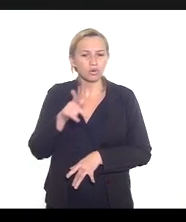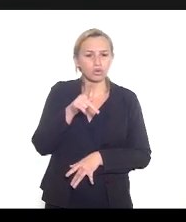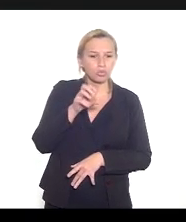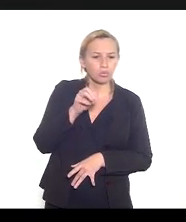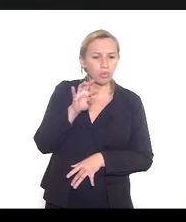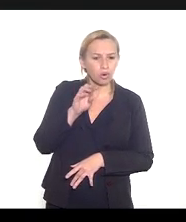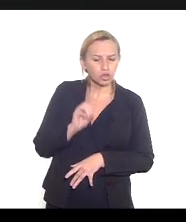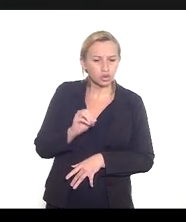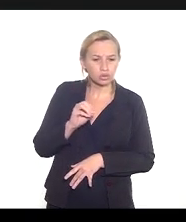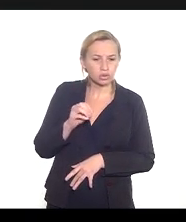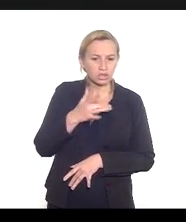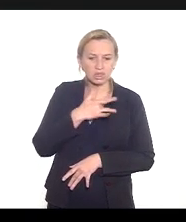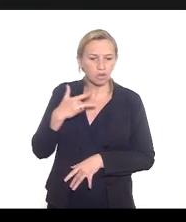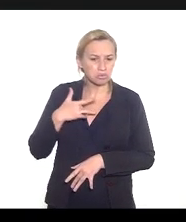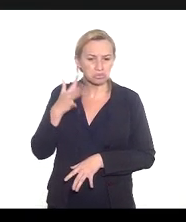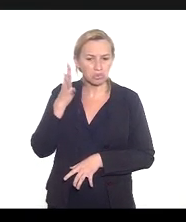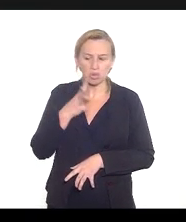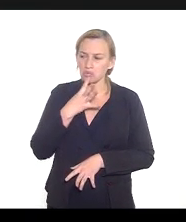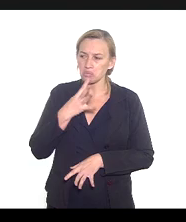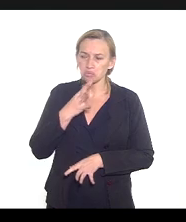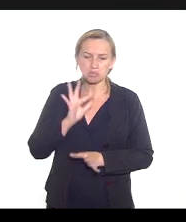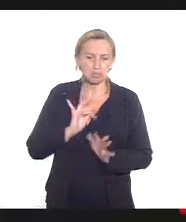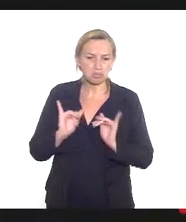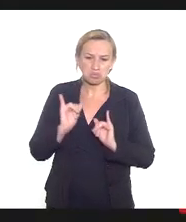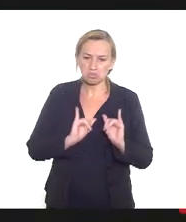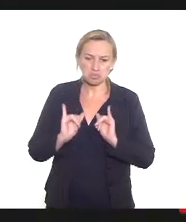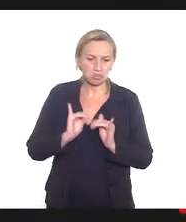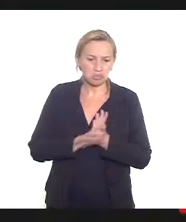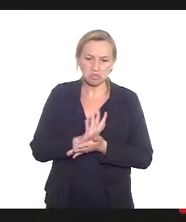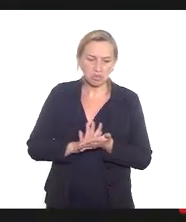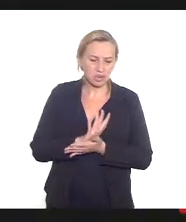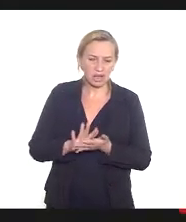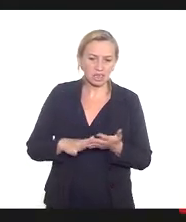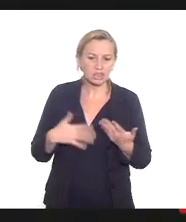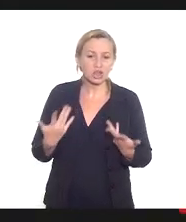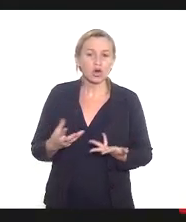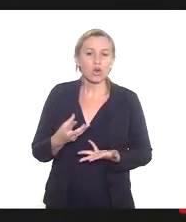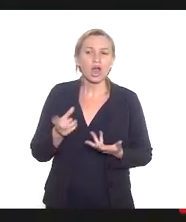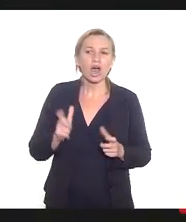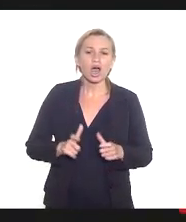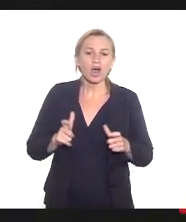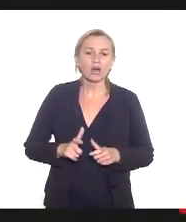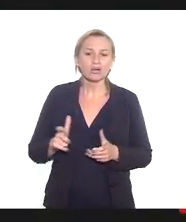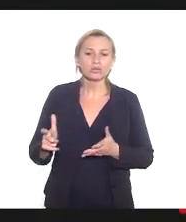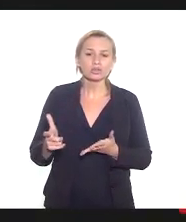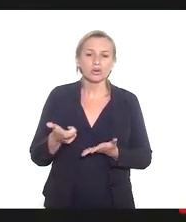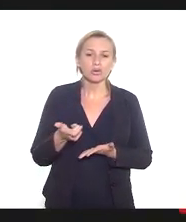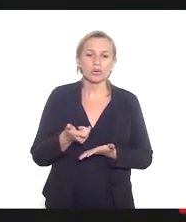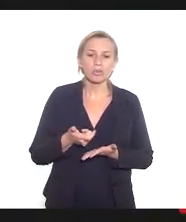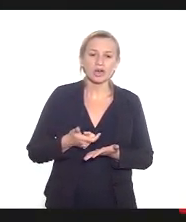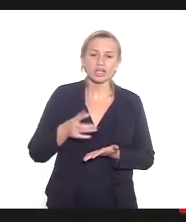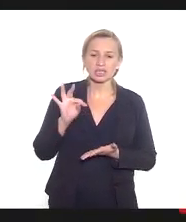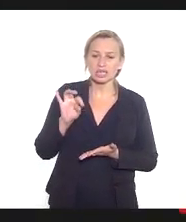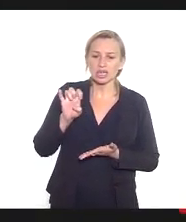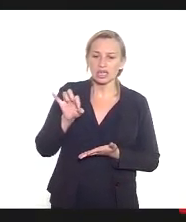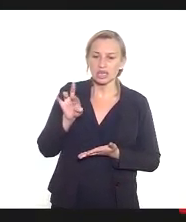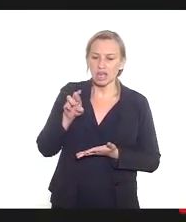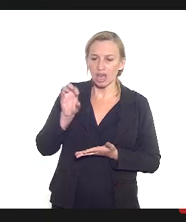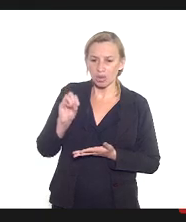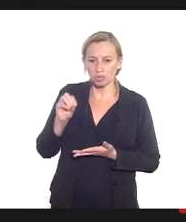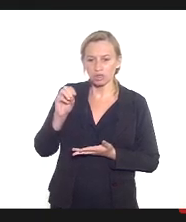saúde não tenho conhecimento de informação nenhuma Onde eu pego esse termo de esclarecimento ecom